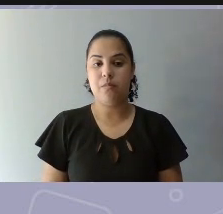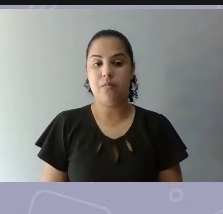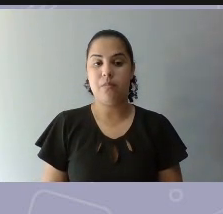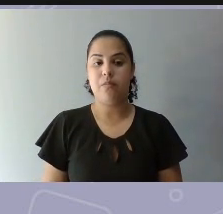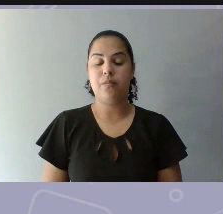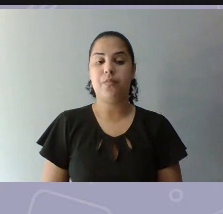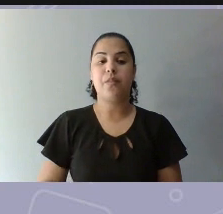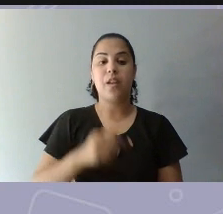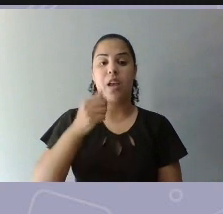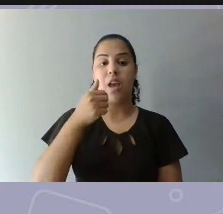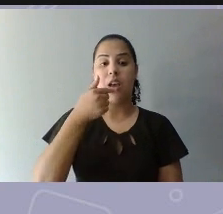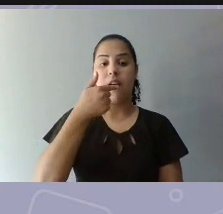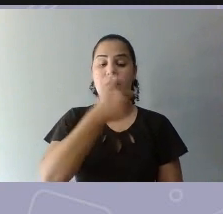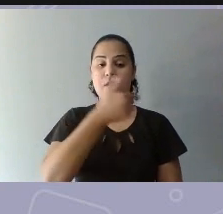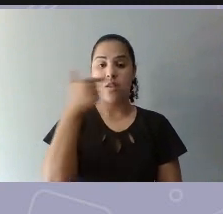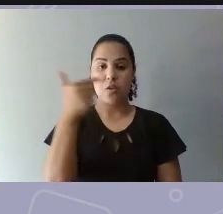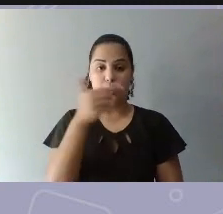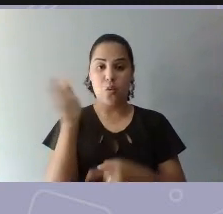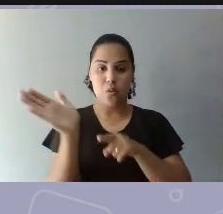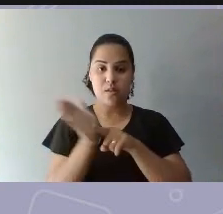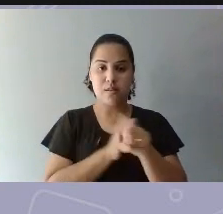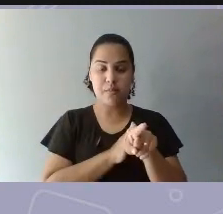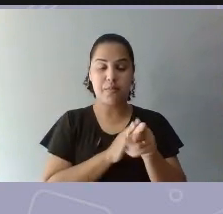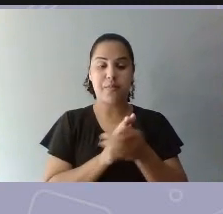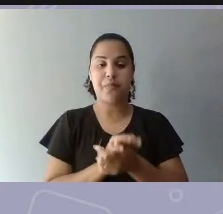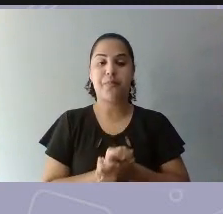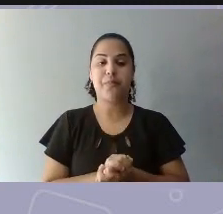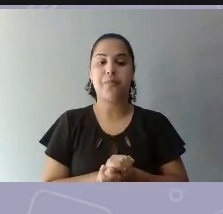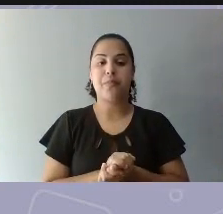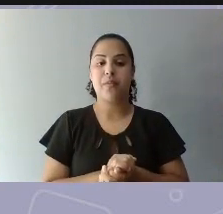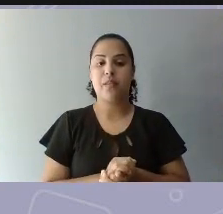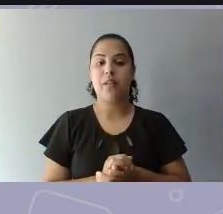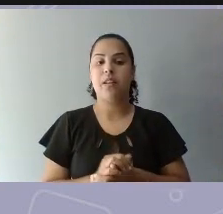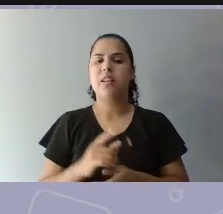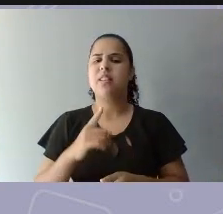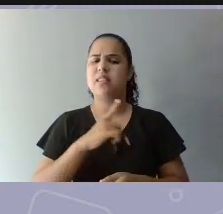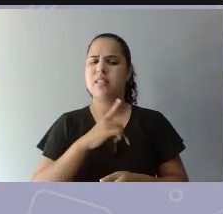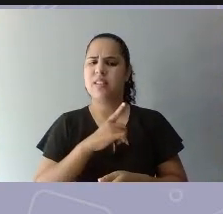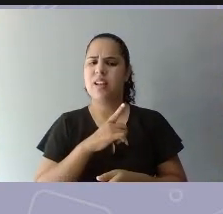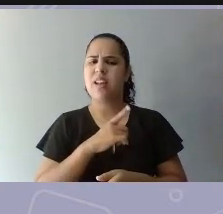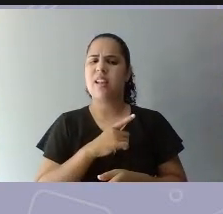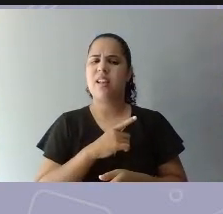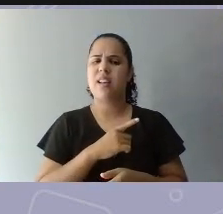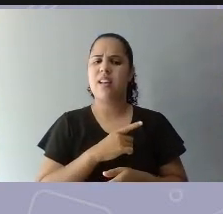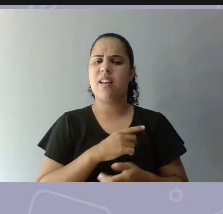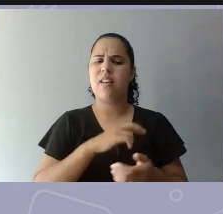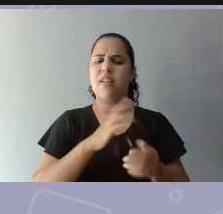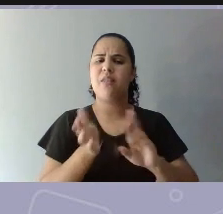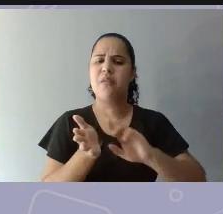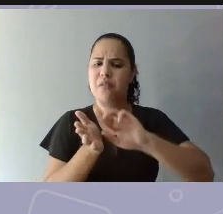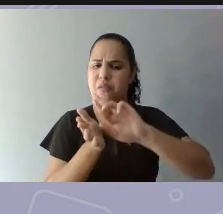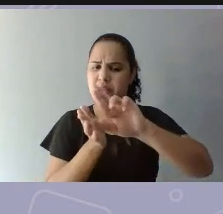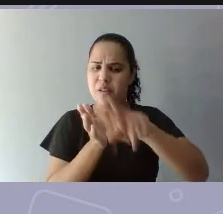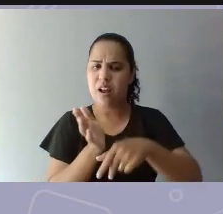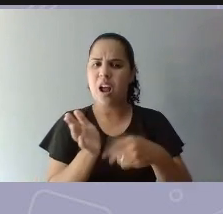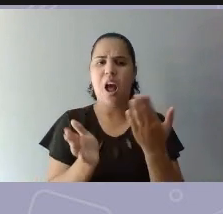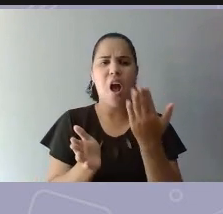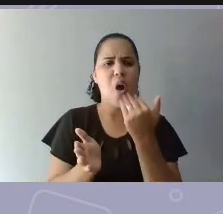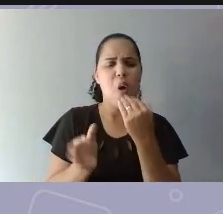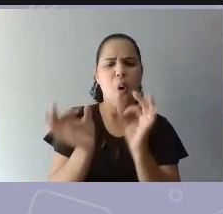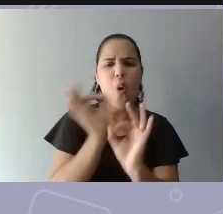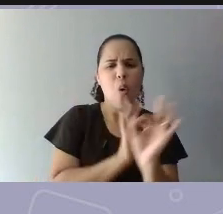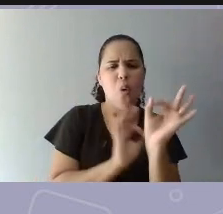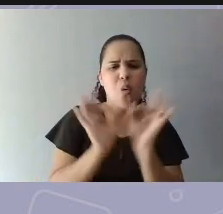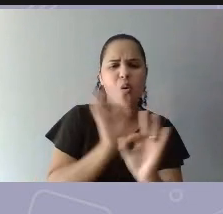questão 22 então ela fala o seguinte existem várias maneiras de se conservar os alimentos eles podem por